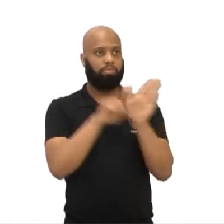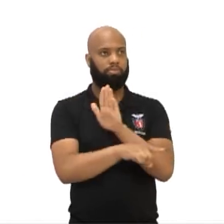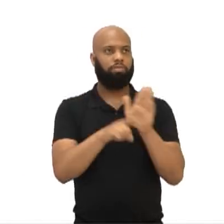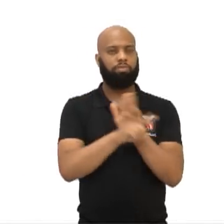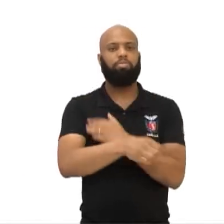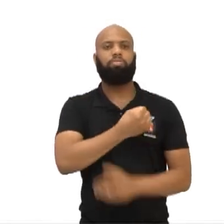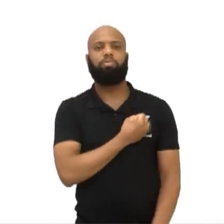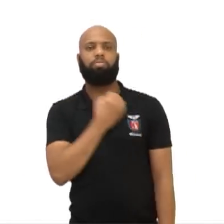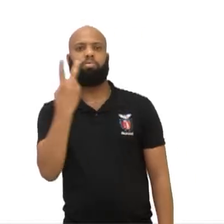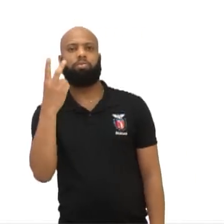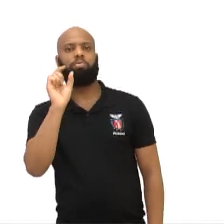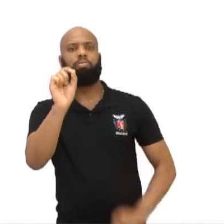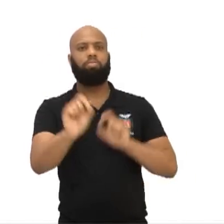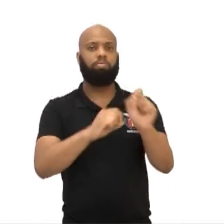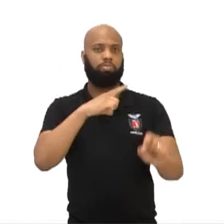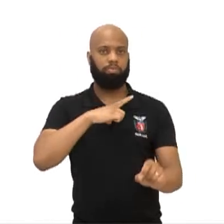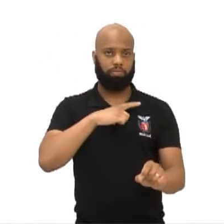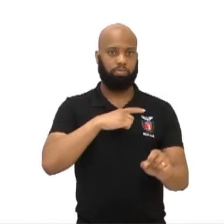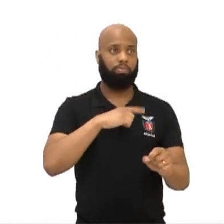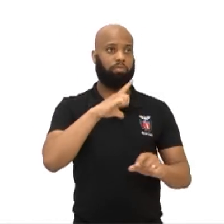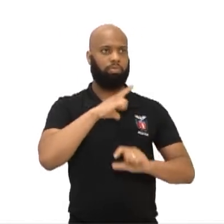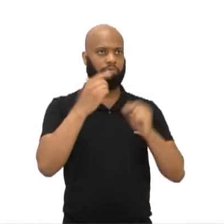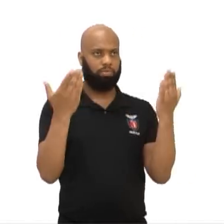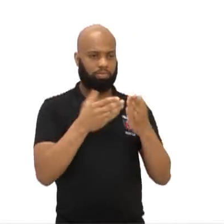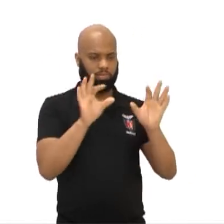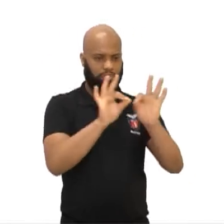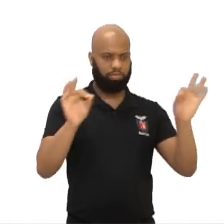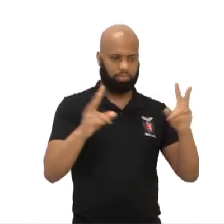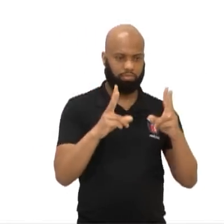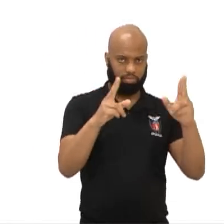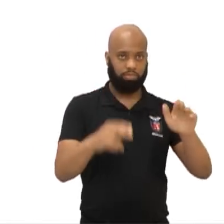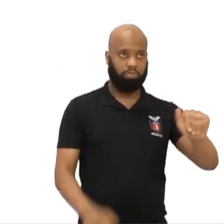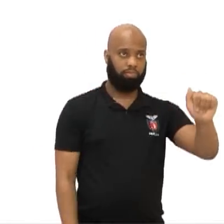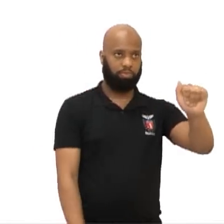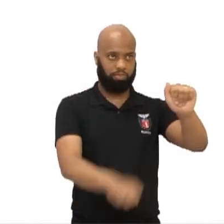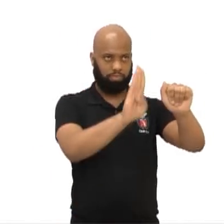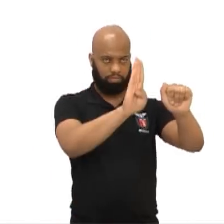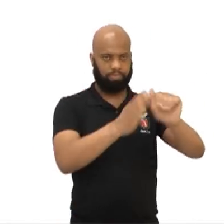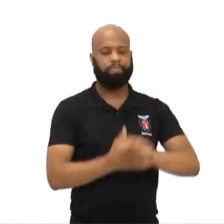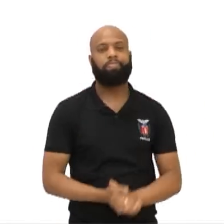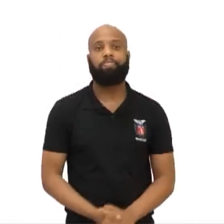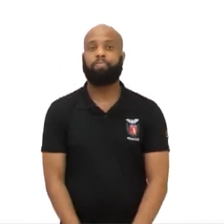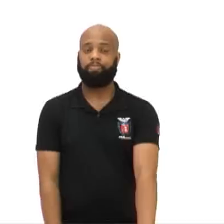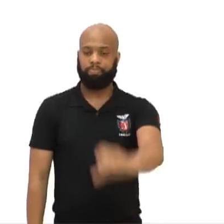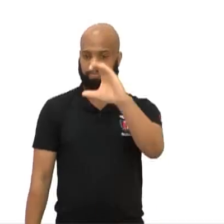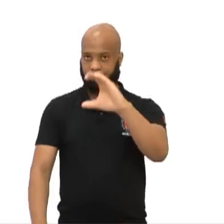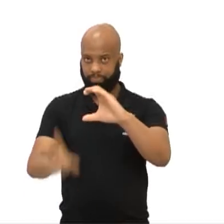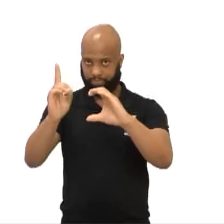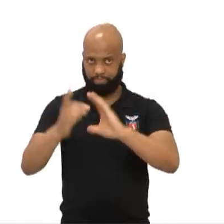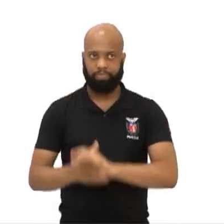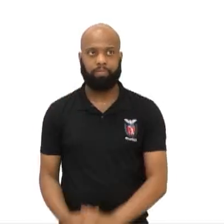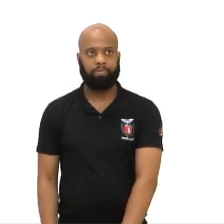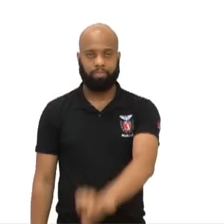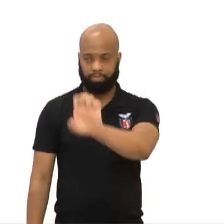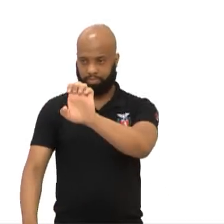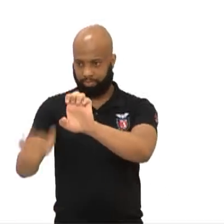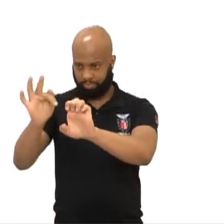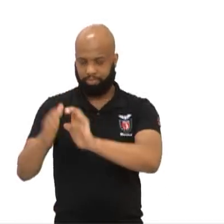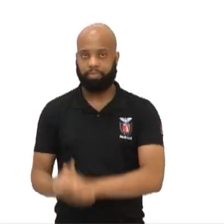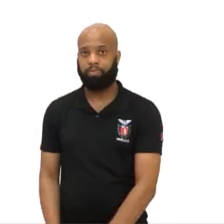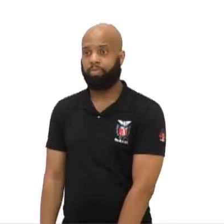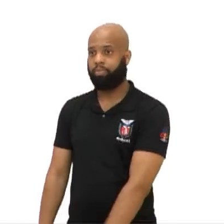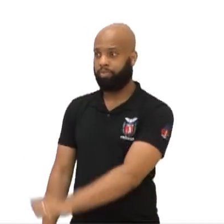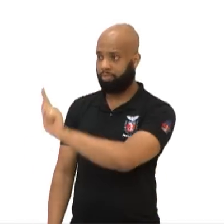número 2 aqui, os segmentos de reta AB, CD, EF e GH